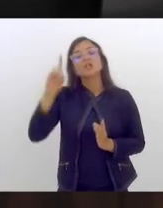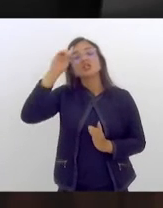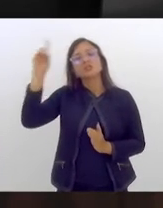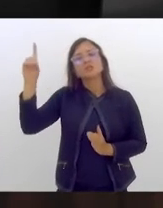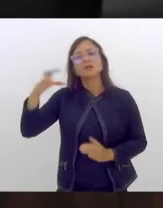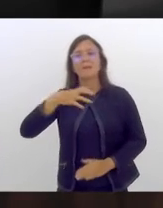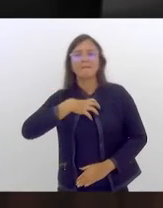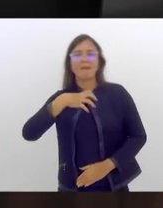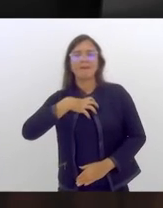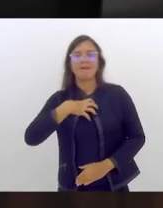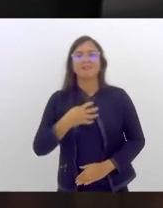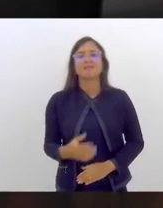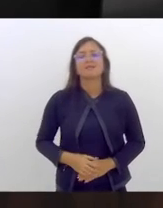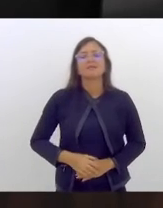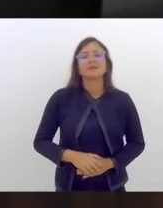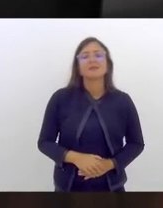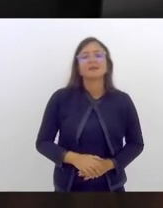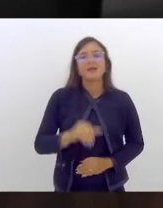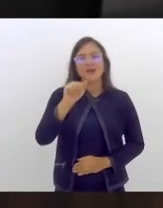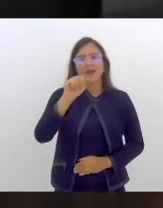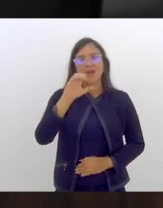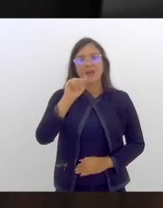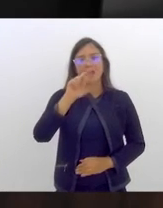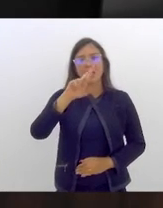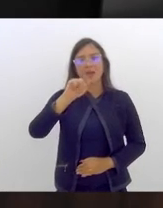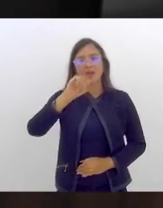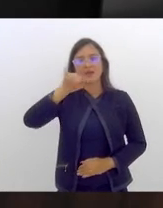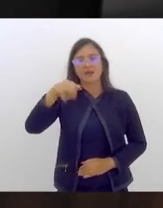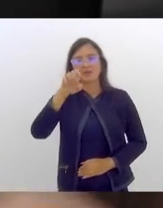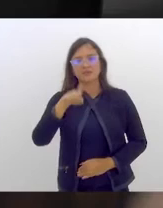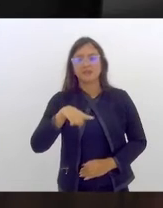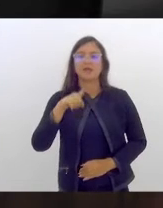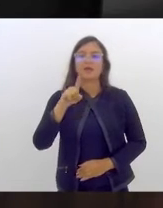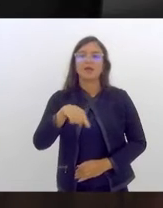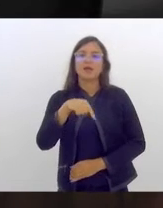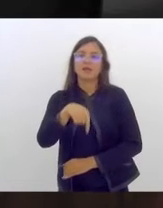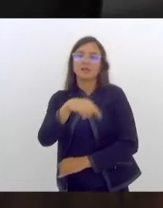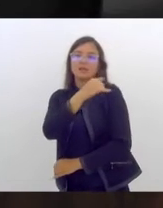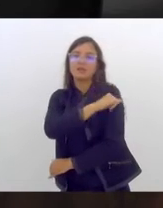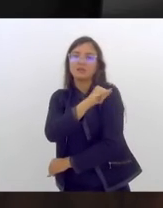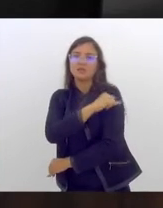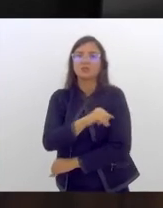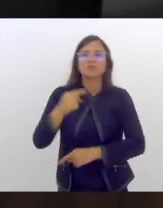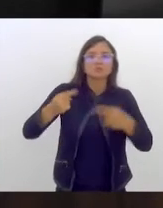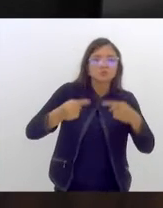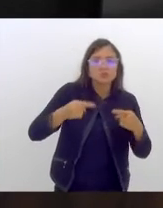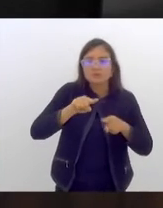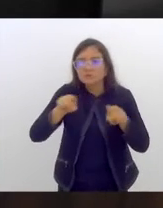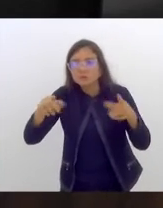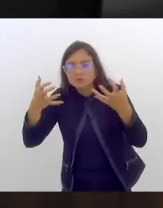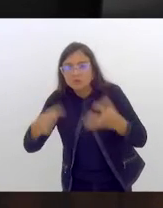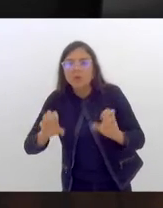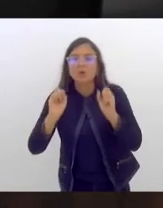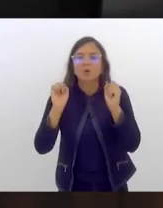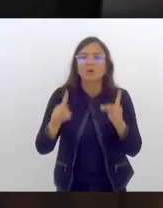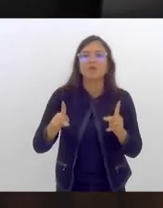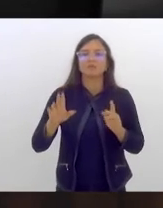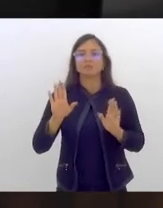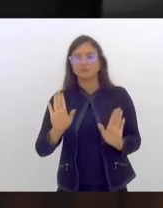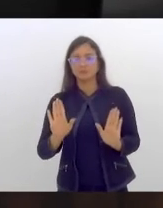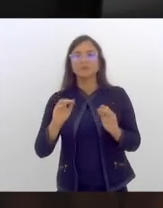do acarajé no âmbito Estado do Rio de Janeiro em discussão da discussão em votação